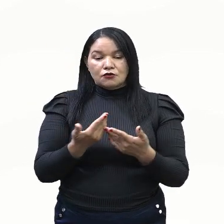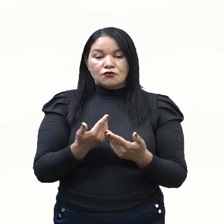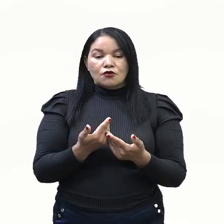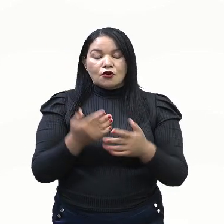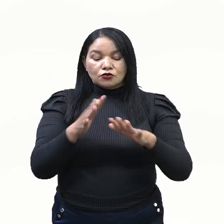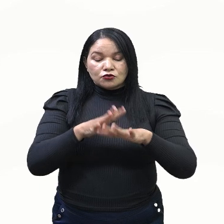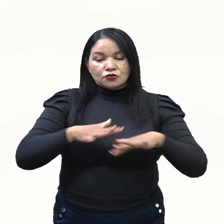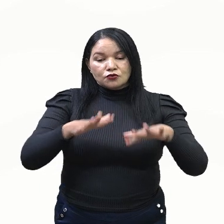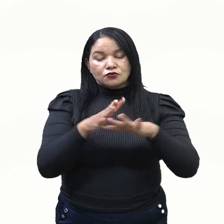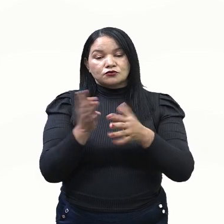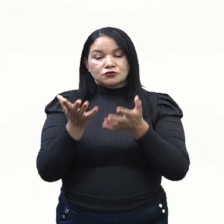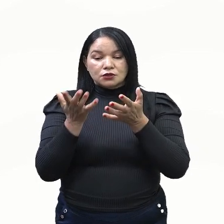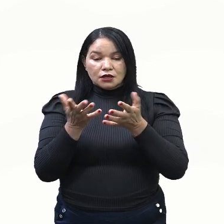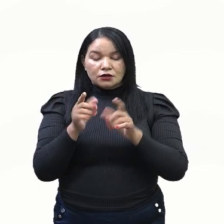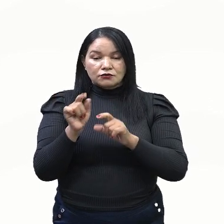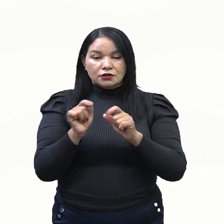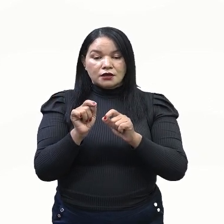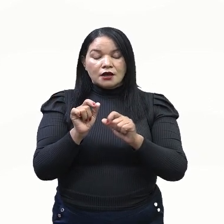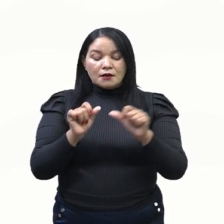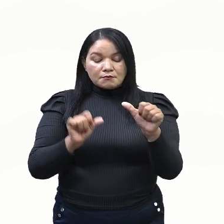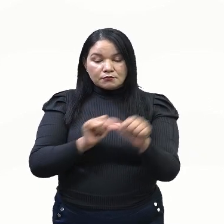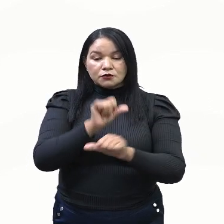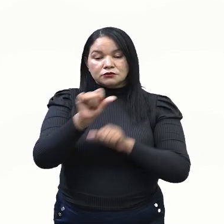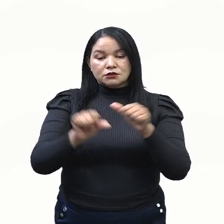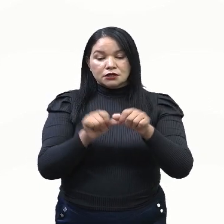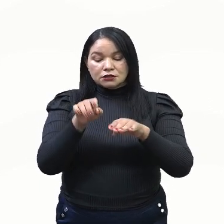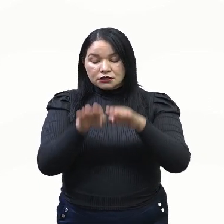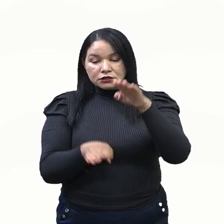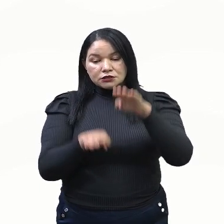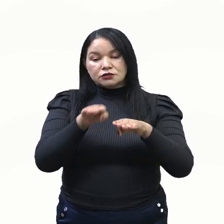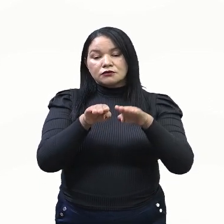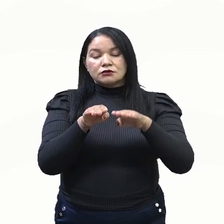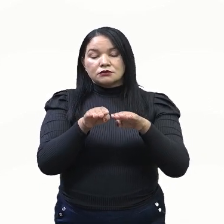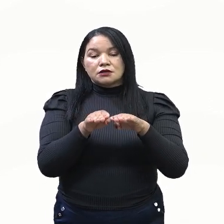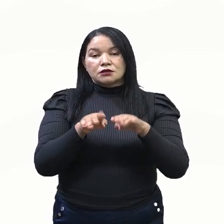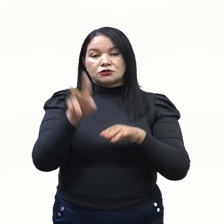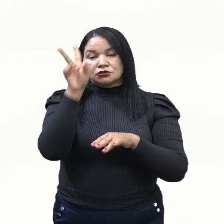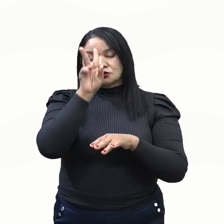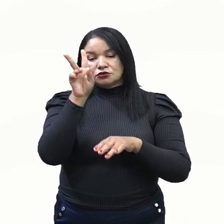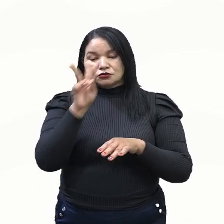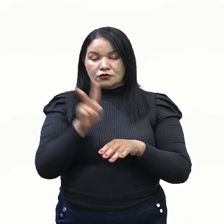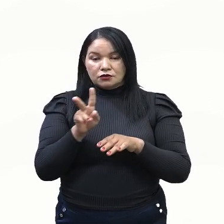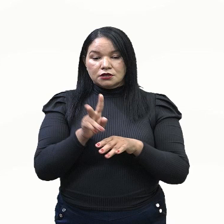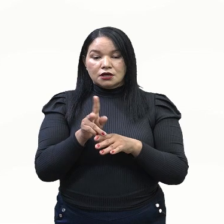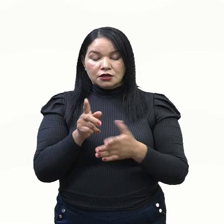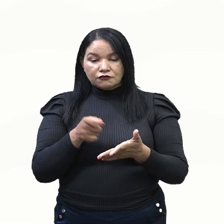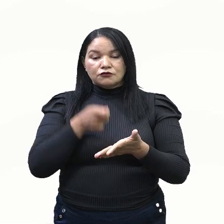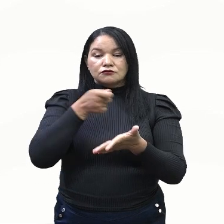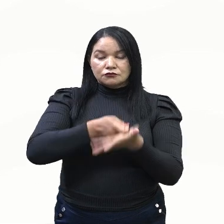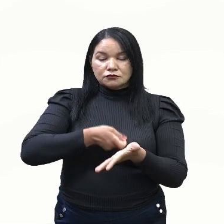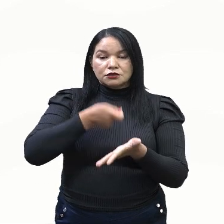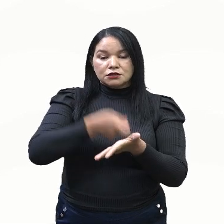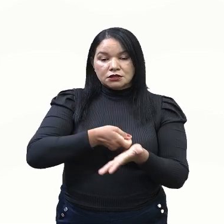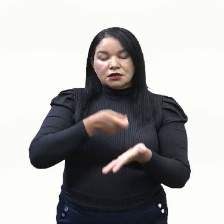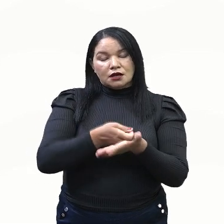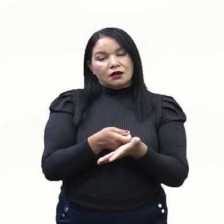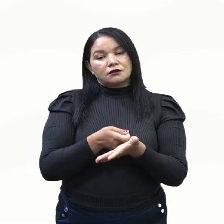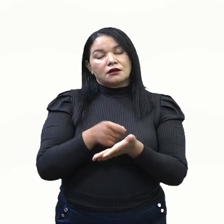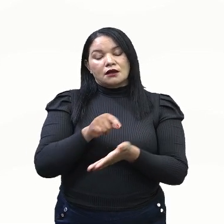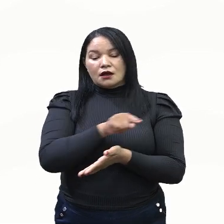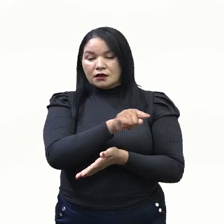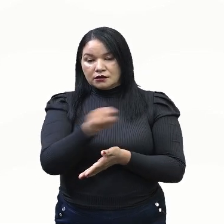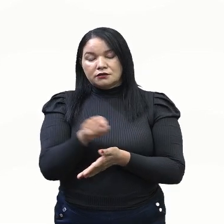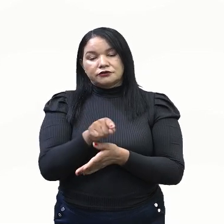quê? Corrigir as desigualdades históricas que foram colocadas a estas pessoas,